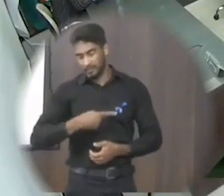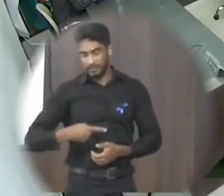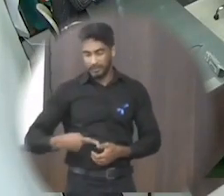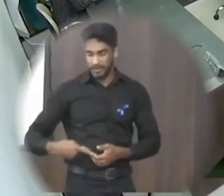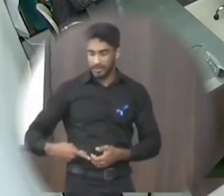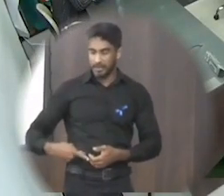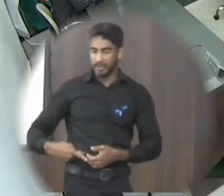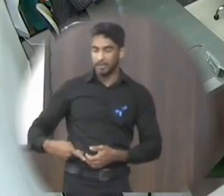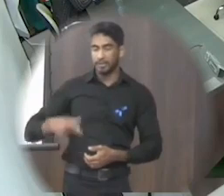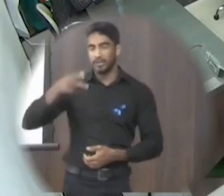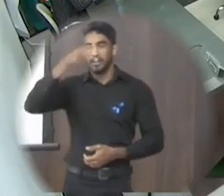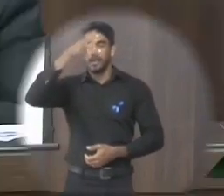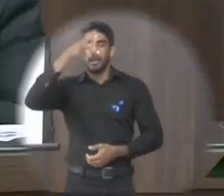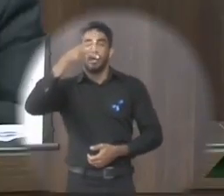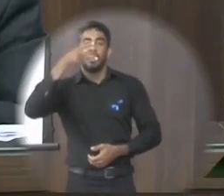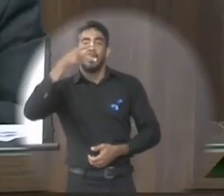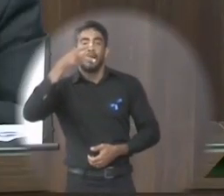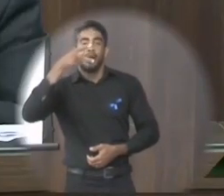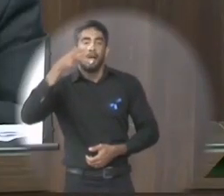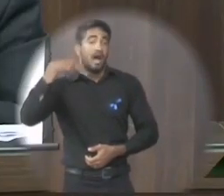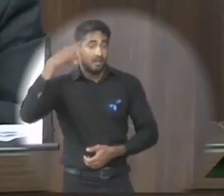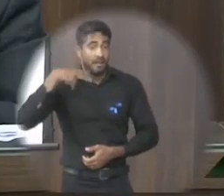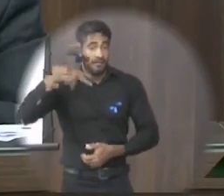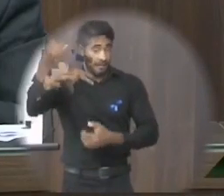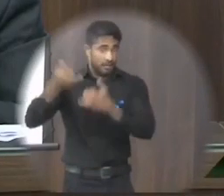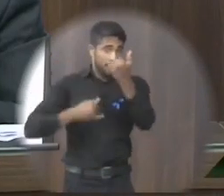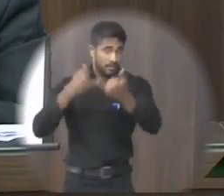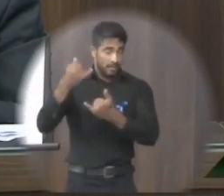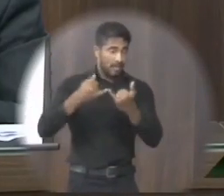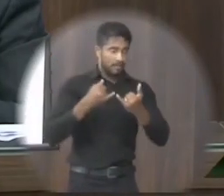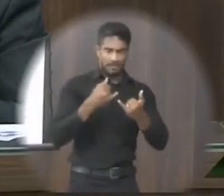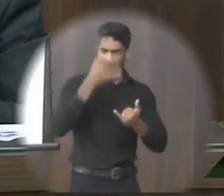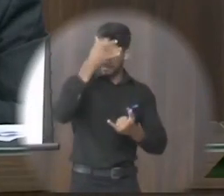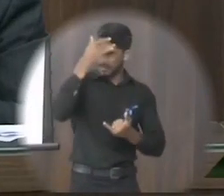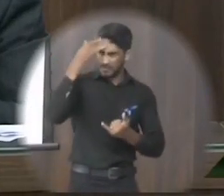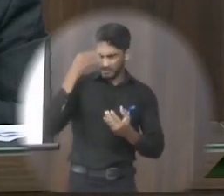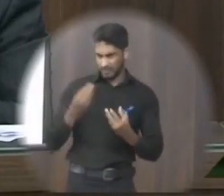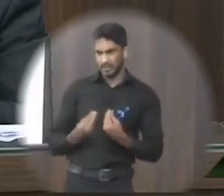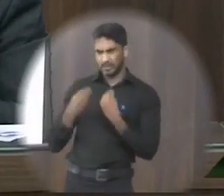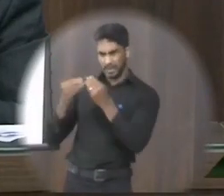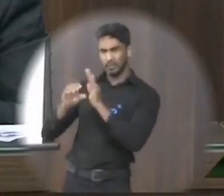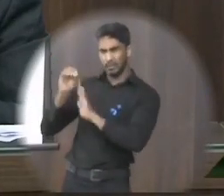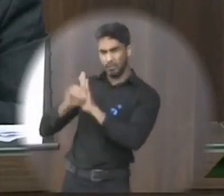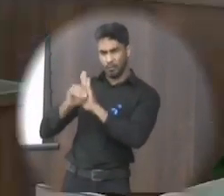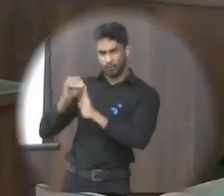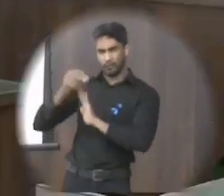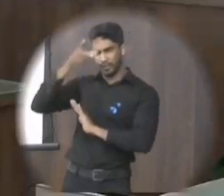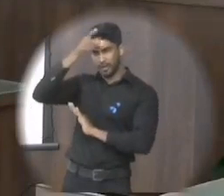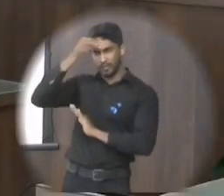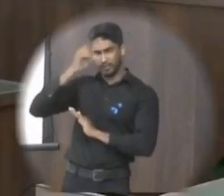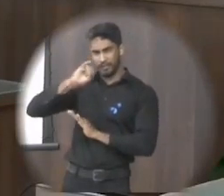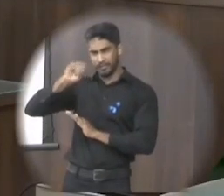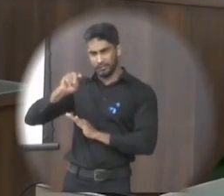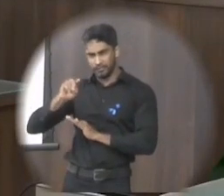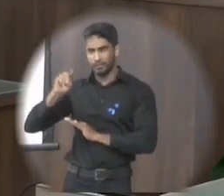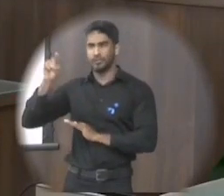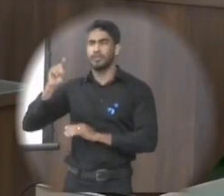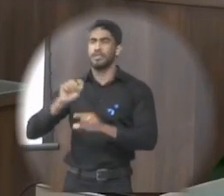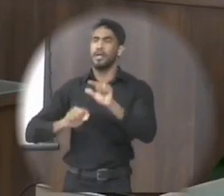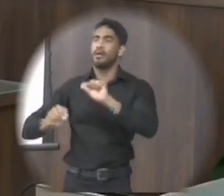subscreve vem na forma regimental, atendendo a reivindicação dos moradores, requerer que seja encaminhado ofício ao prefeito de Janaúba, senhor José Aparecido Mendes